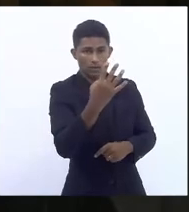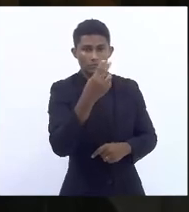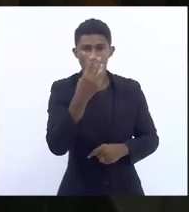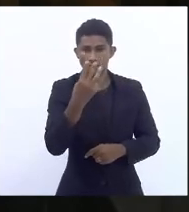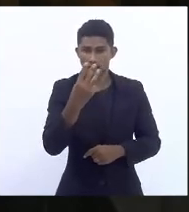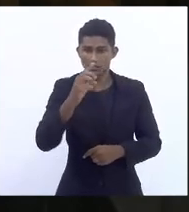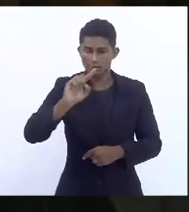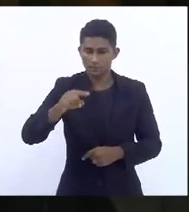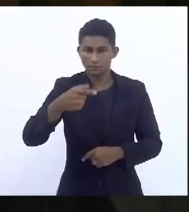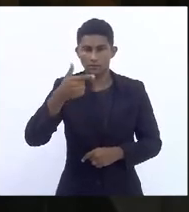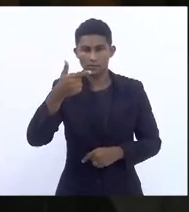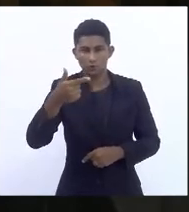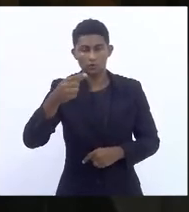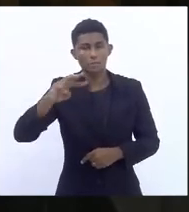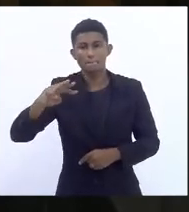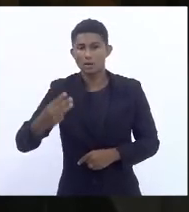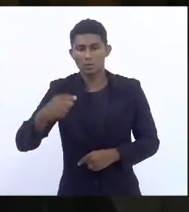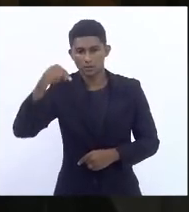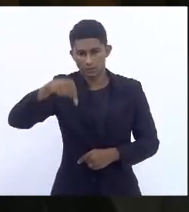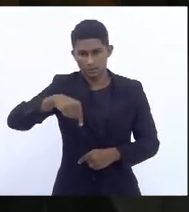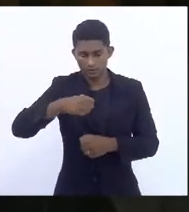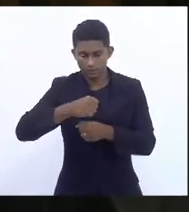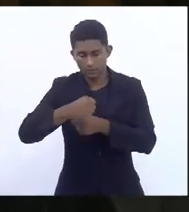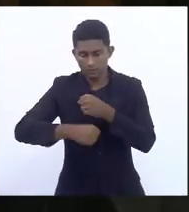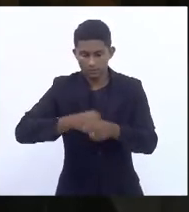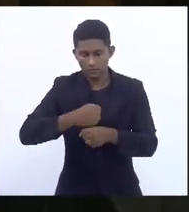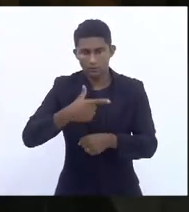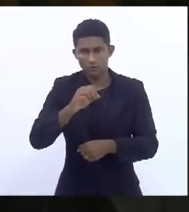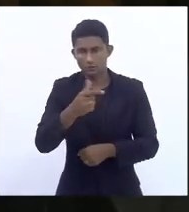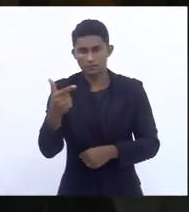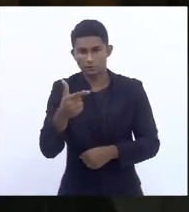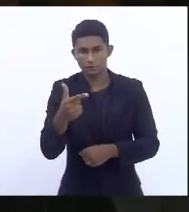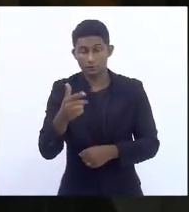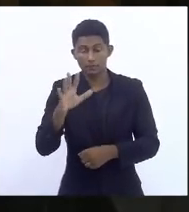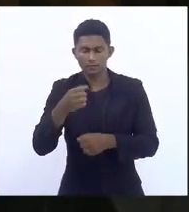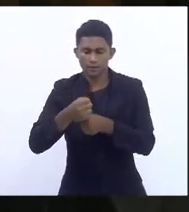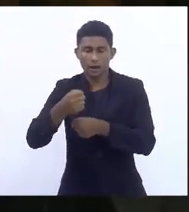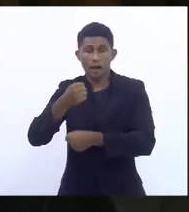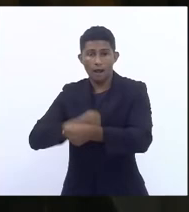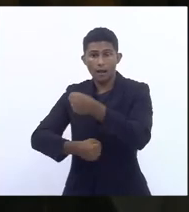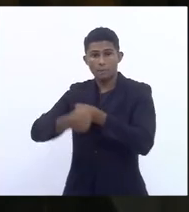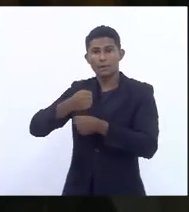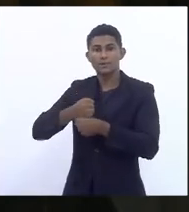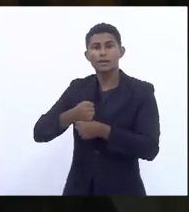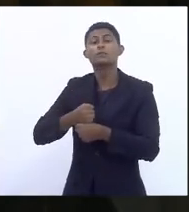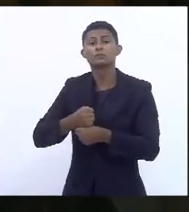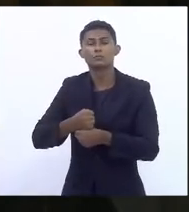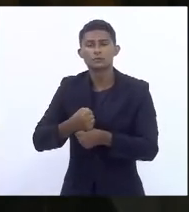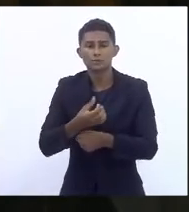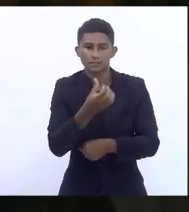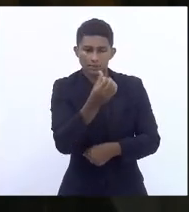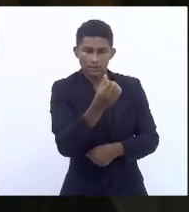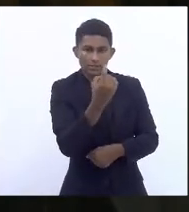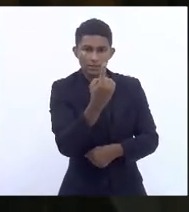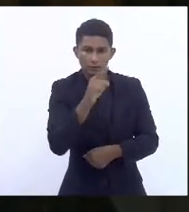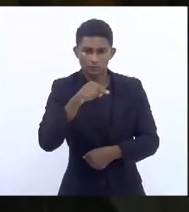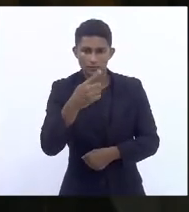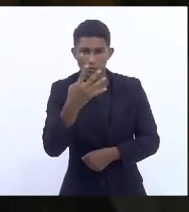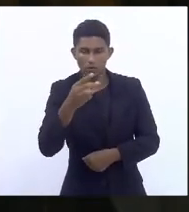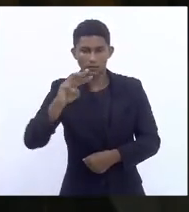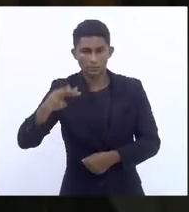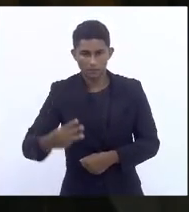43,2 milhões em 2022. Em 2021, era de 61,4 milhões.